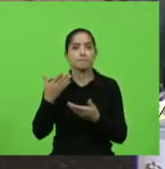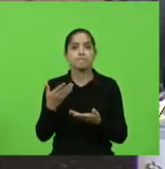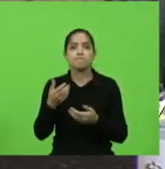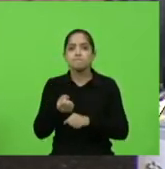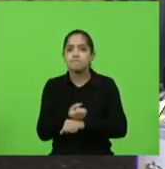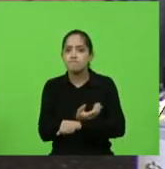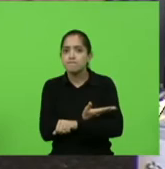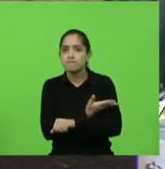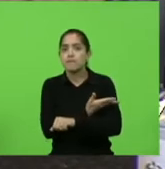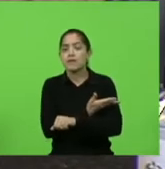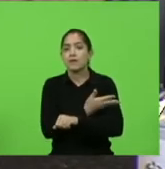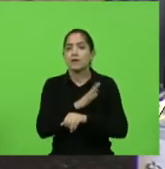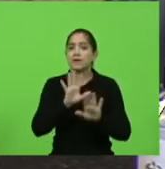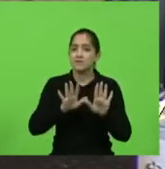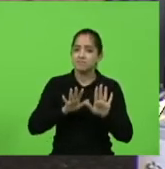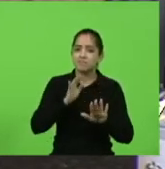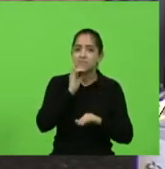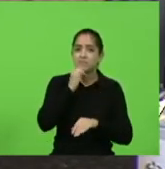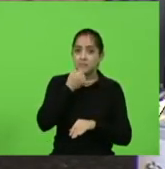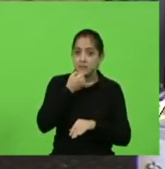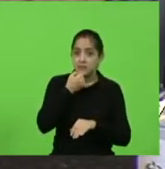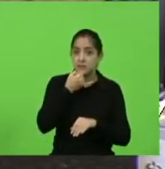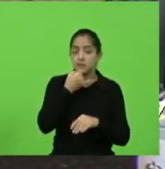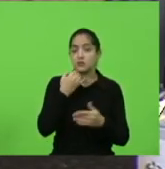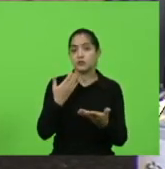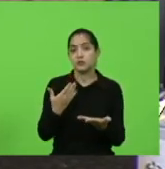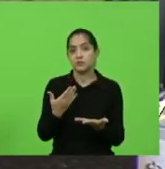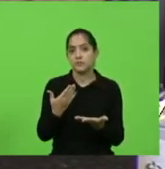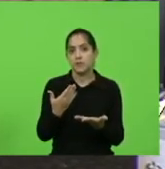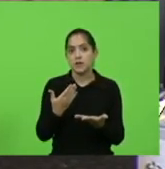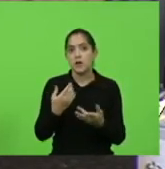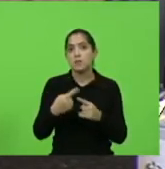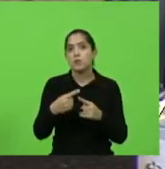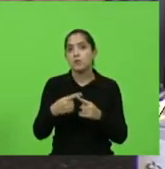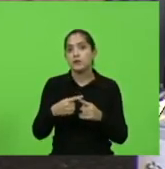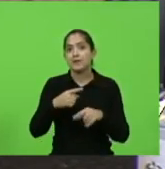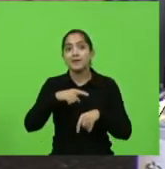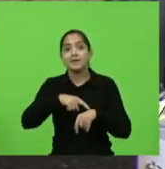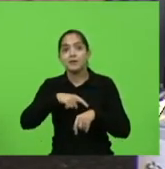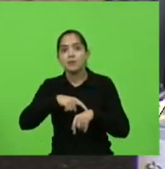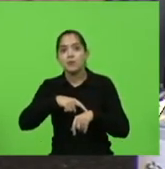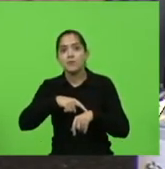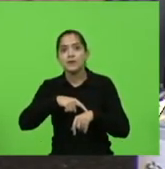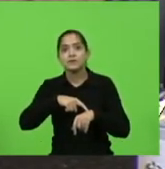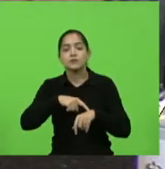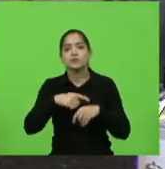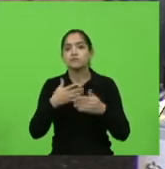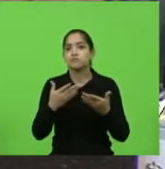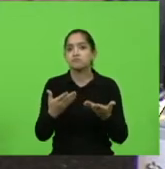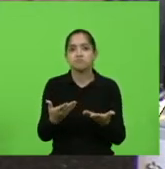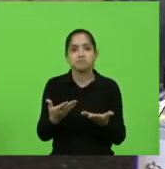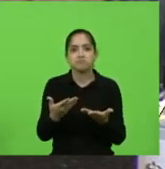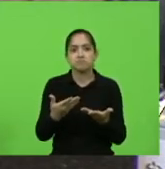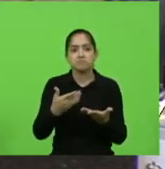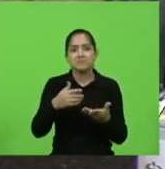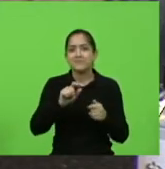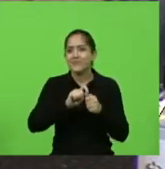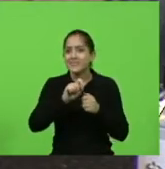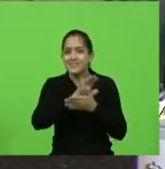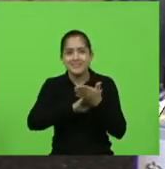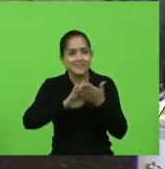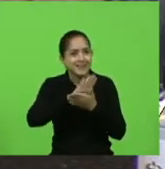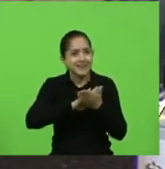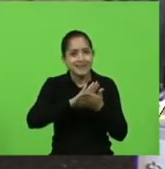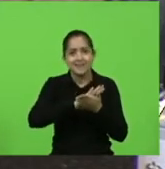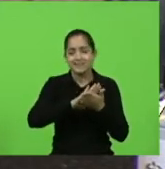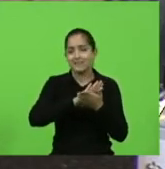até chateado, triste com o governo, que naquele momento nada tinha feito por aquele terminal. Que com a ação,